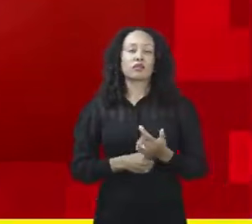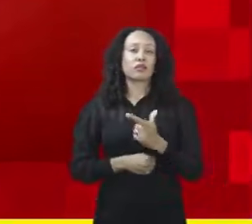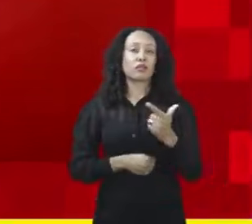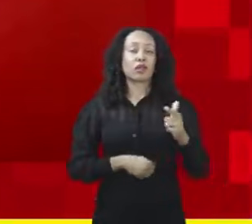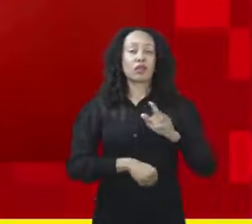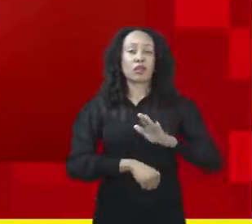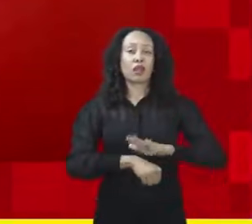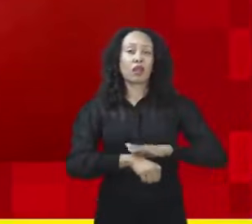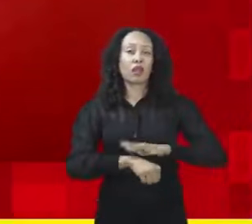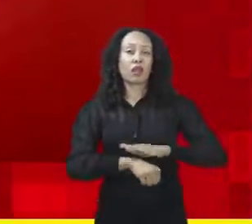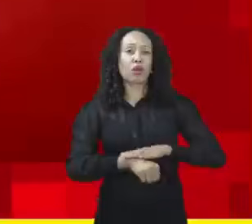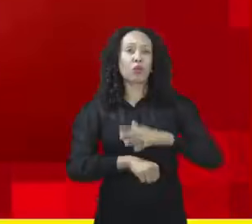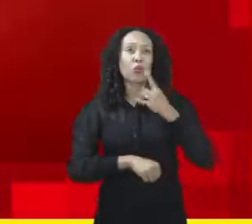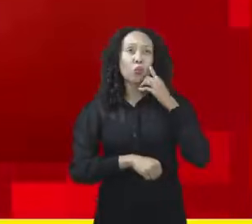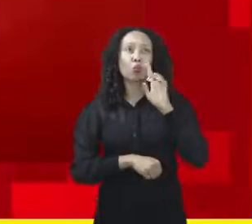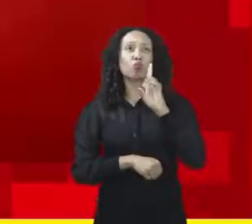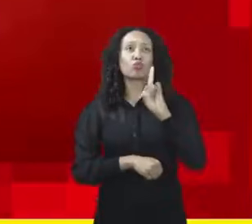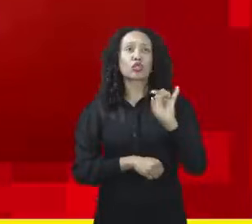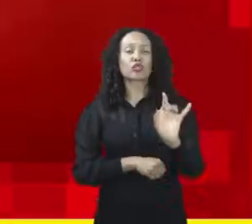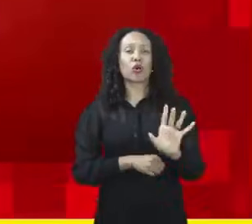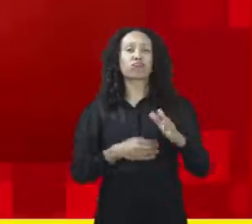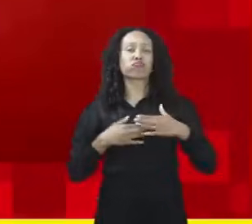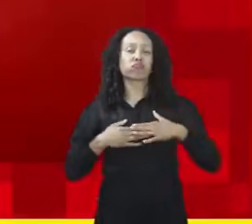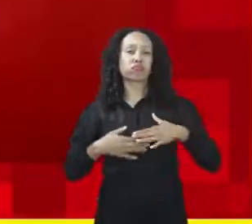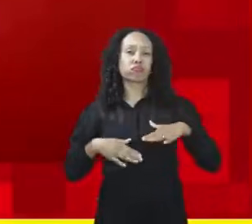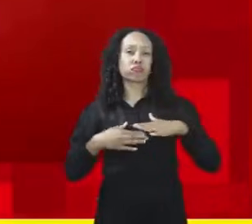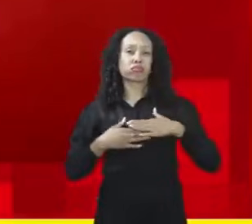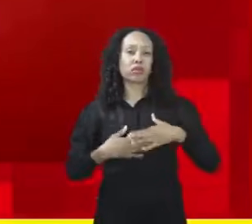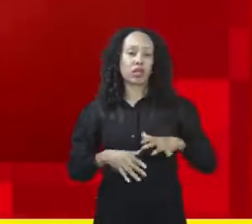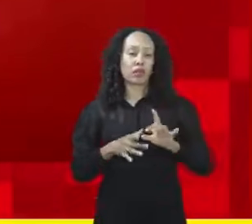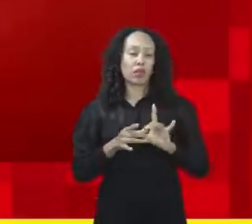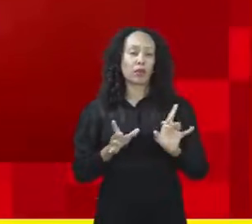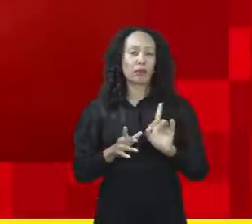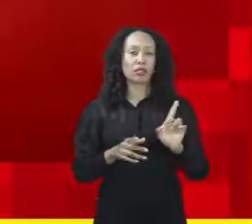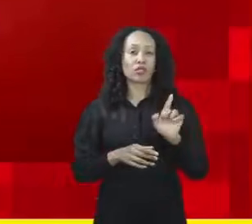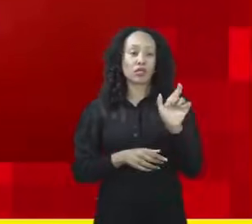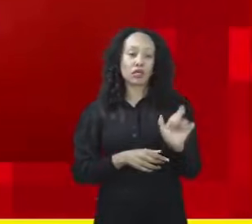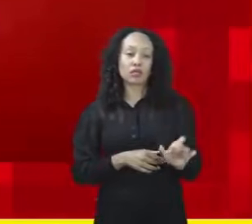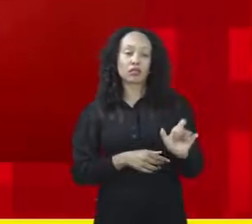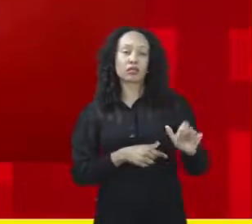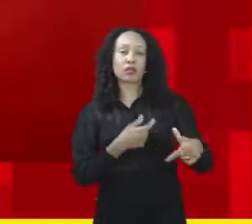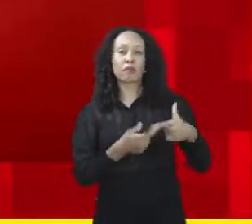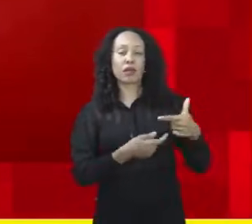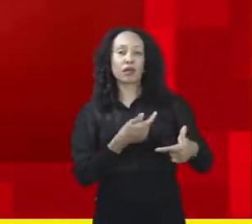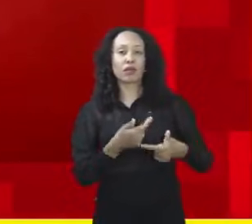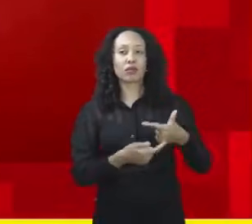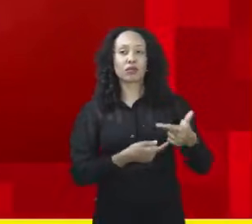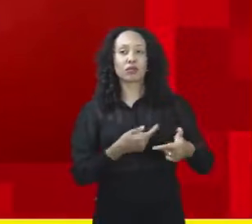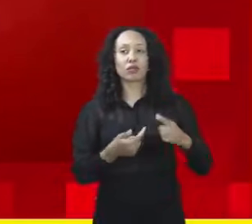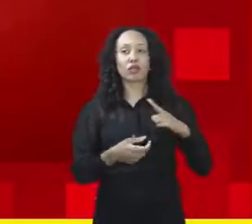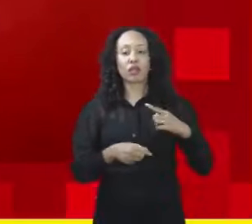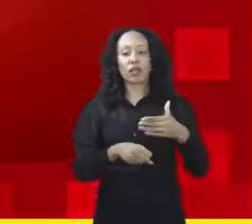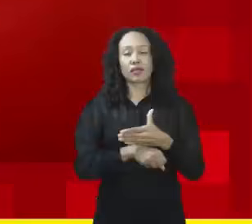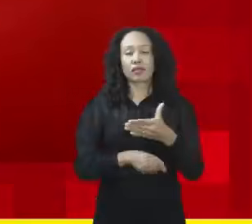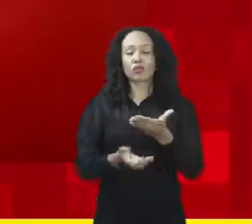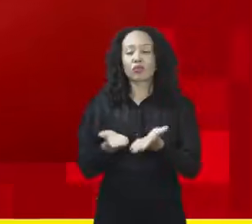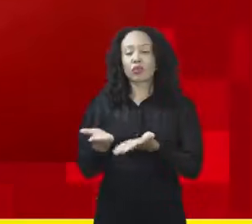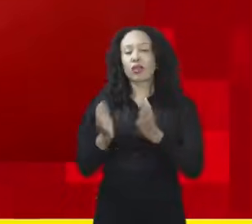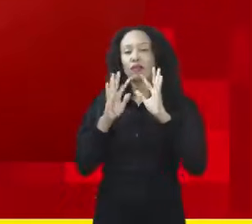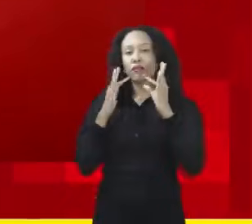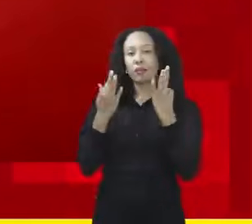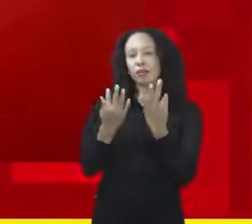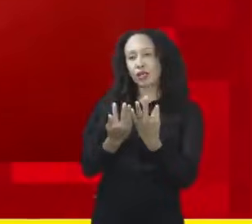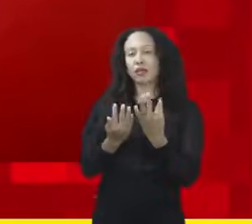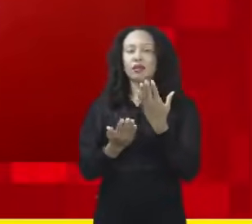ali, e tem esse um dia de descanso, e que não permite que esse trabalhador, né, tenha acesso aí a cuidar da família,